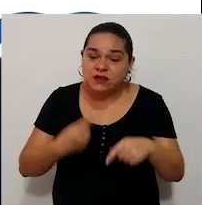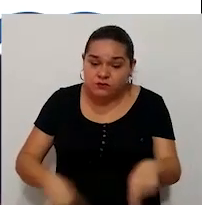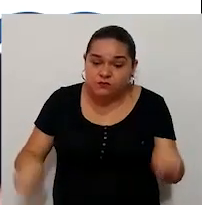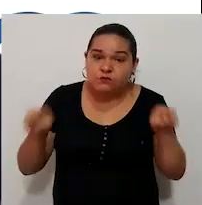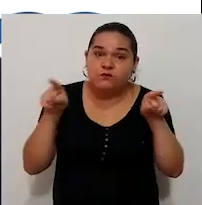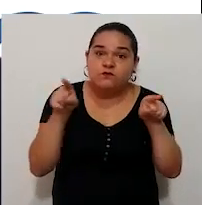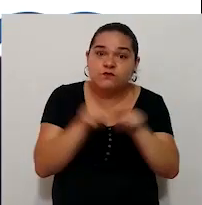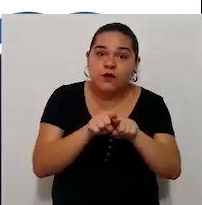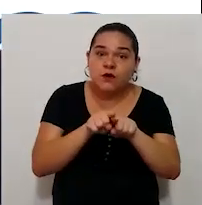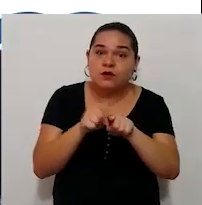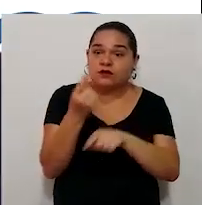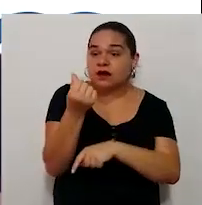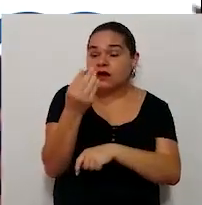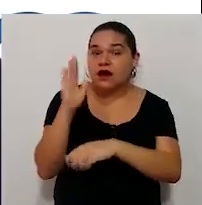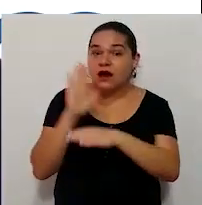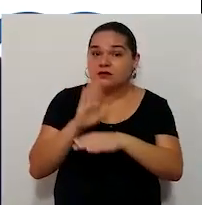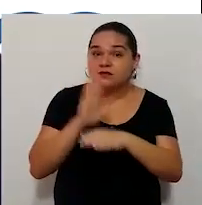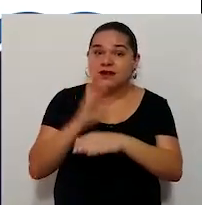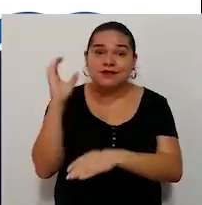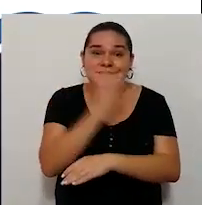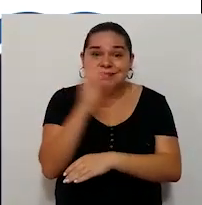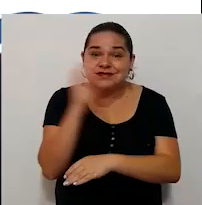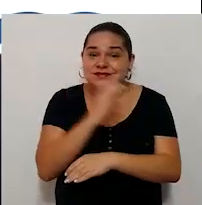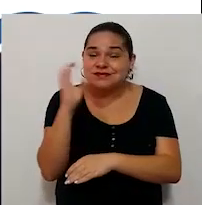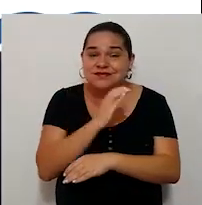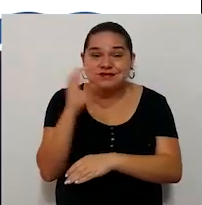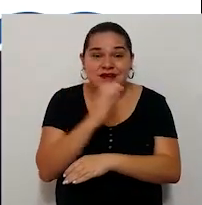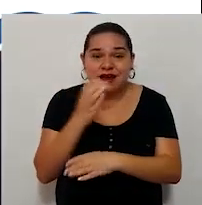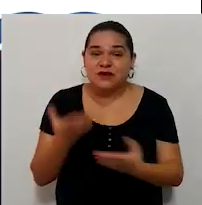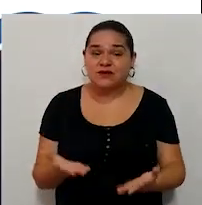auxílio emergencial, que o governo ainda está